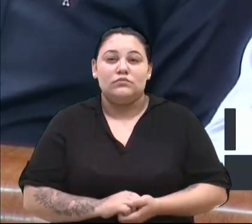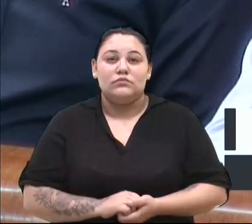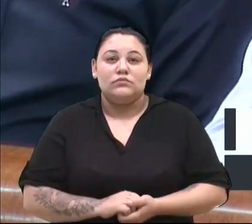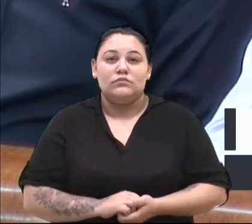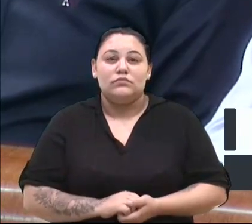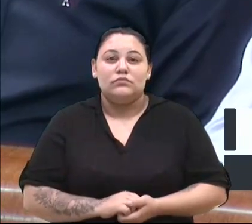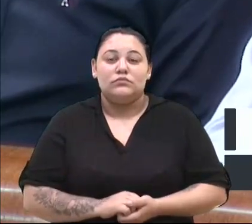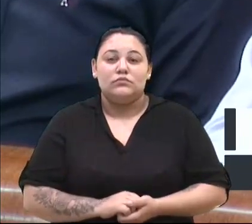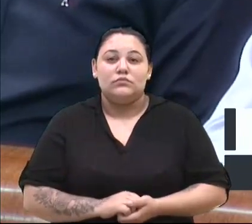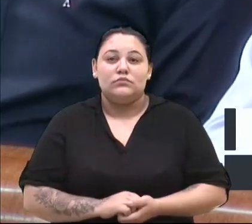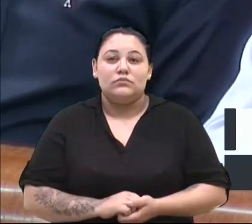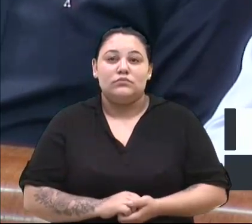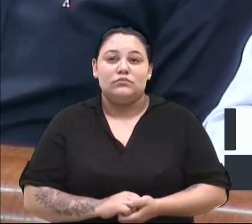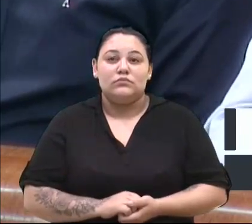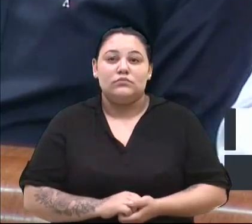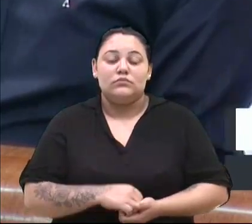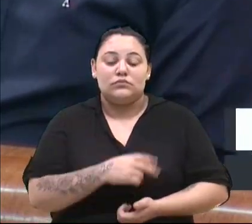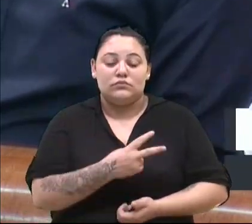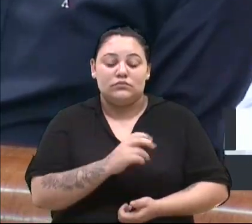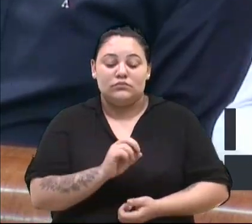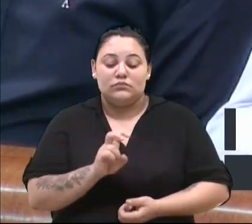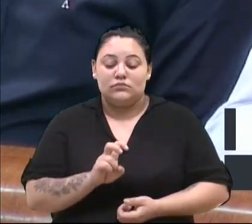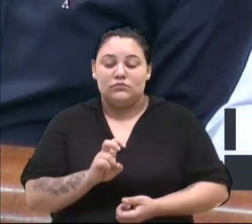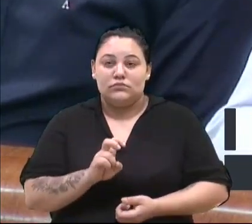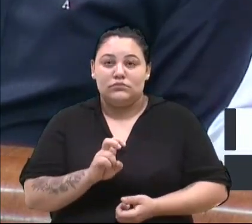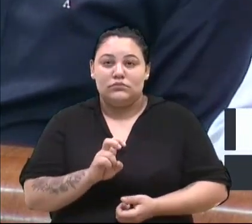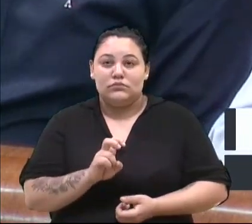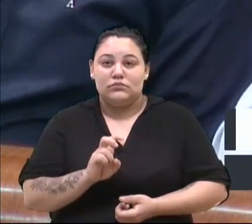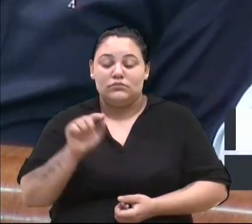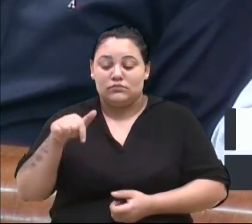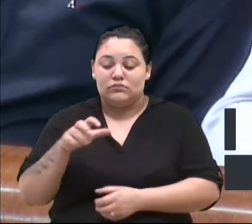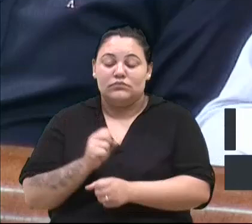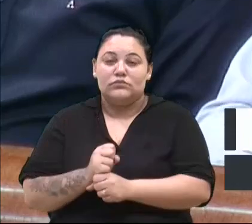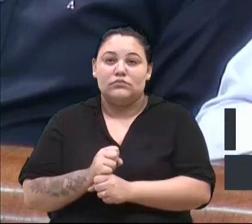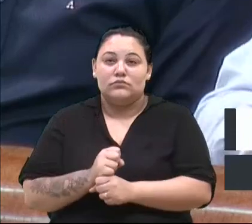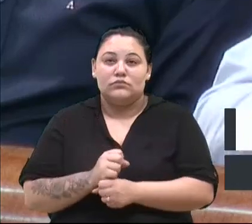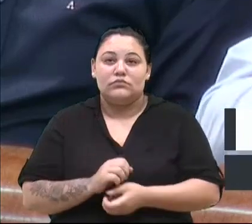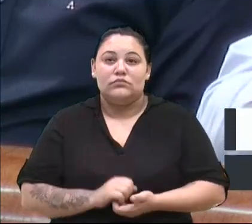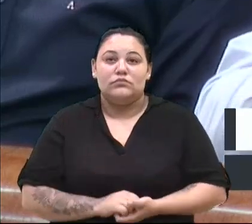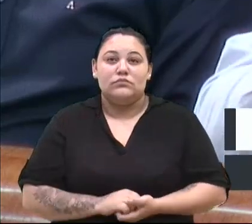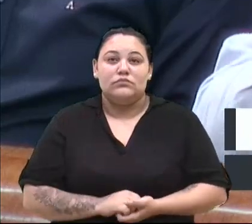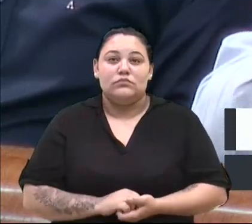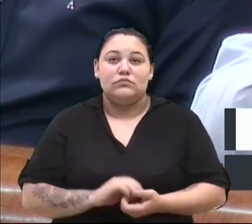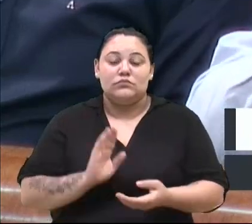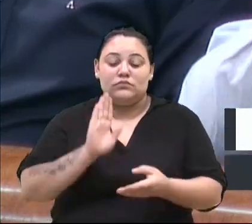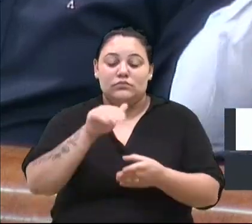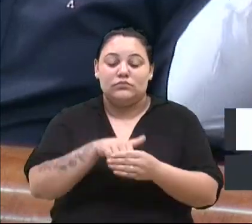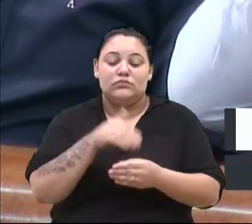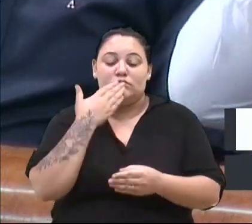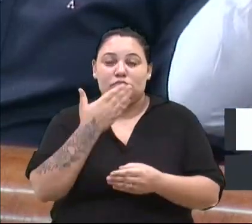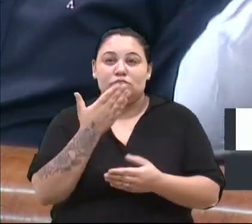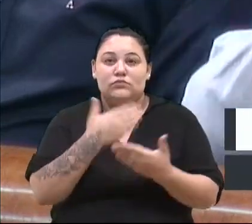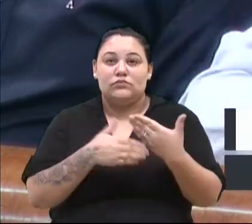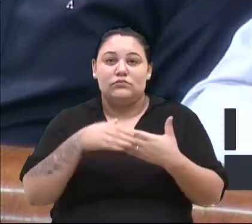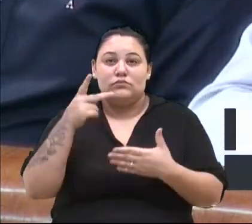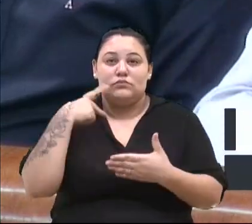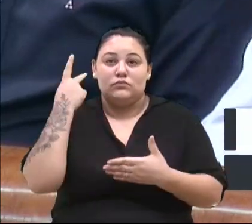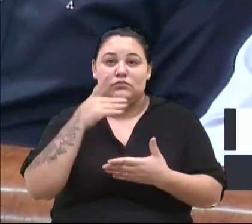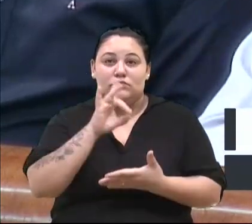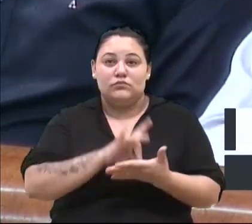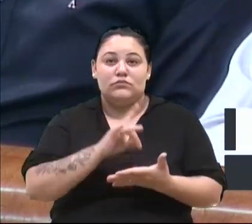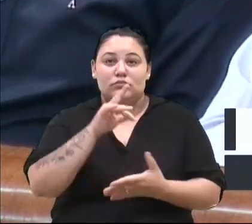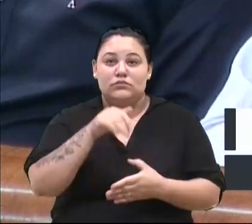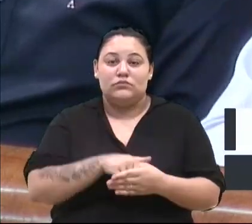Fantinel vota sim, senhor E presidente. 205, 2023. Em votação, solicito vereadores e vereadoras que registrem